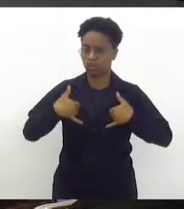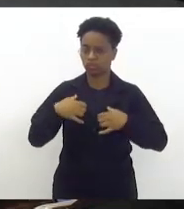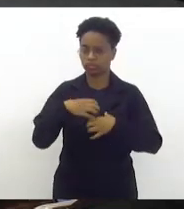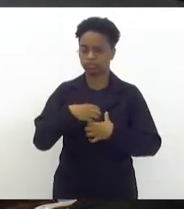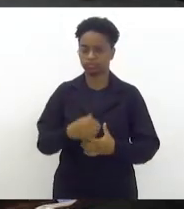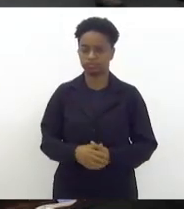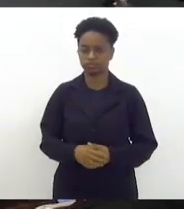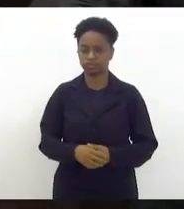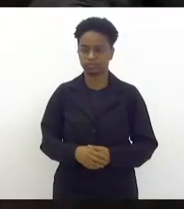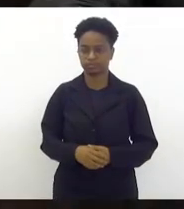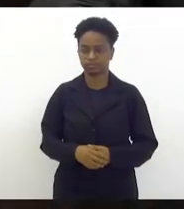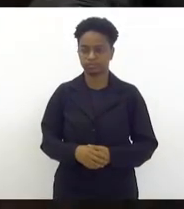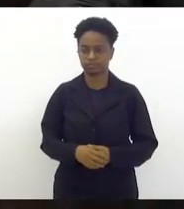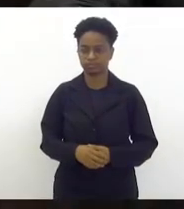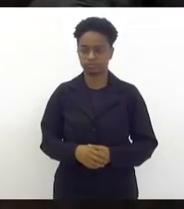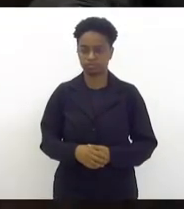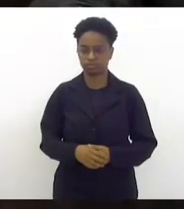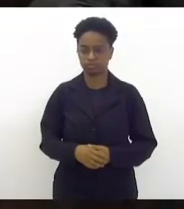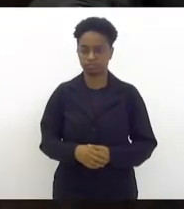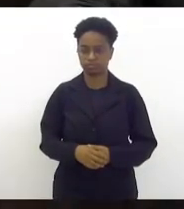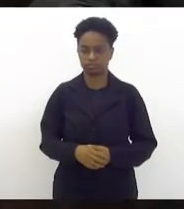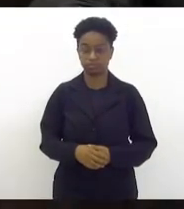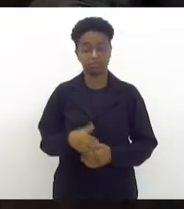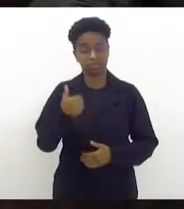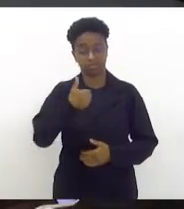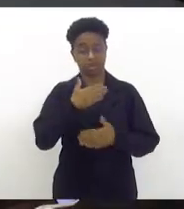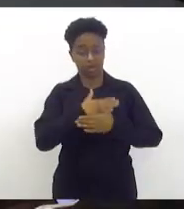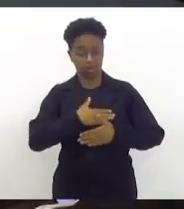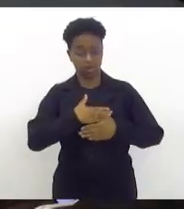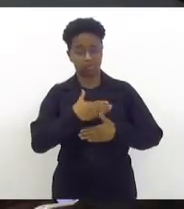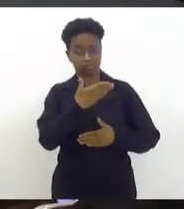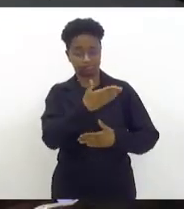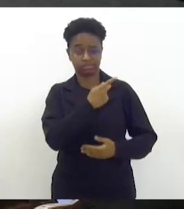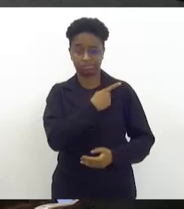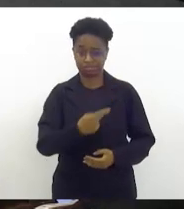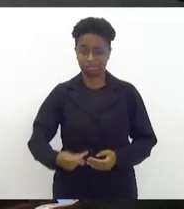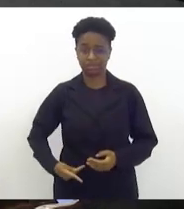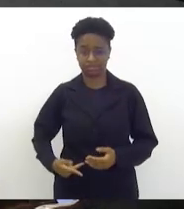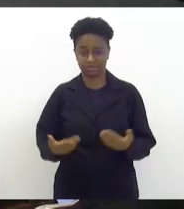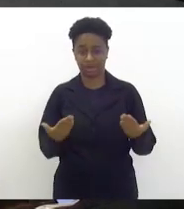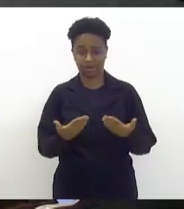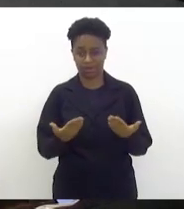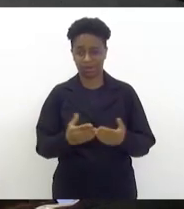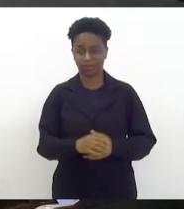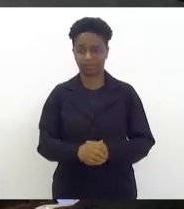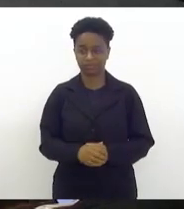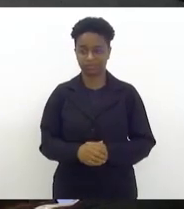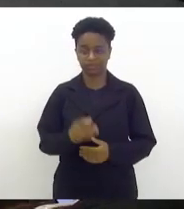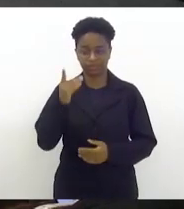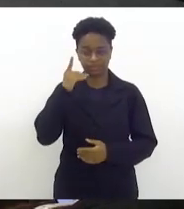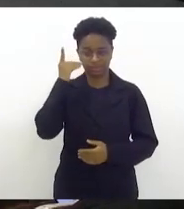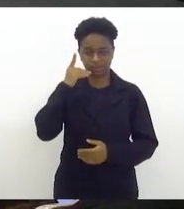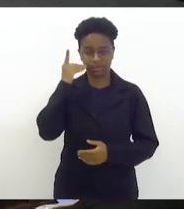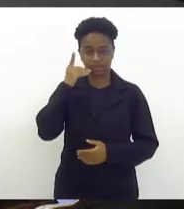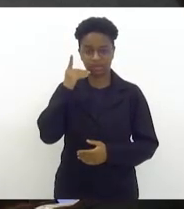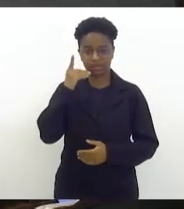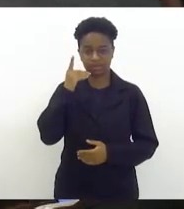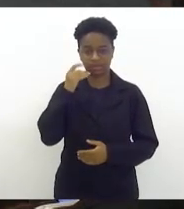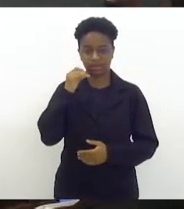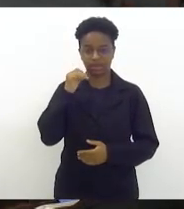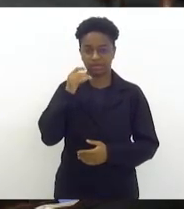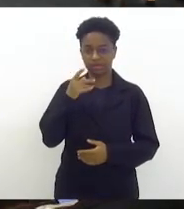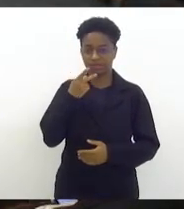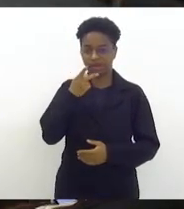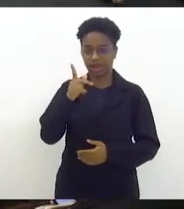Presidenta, para declarar primeiro é uma honra ser presidido por Vossa Excelência, deputada declaradamente